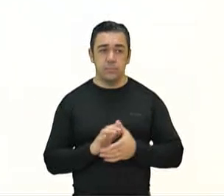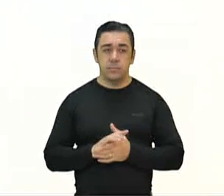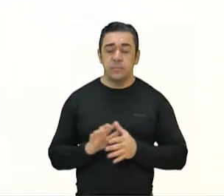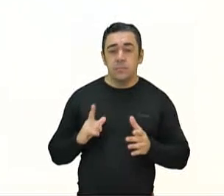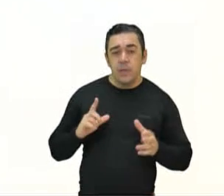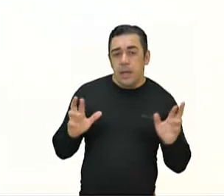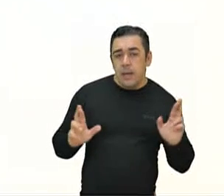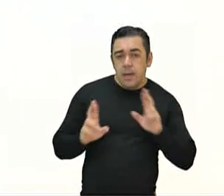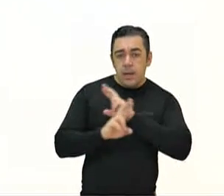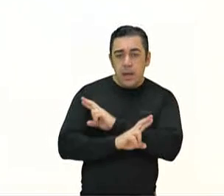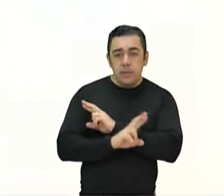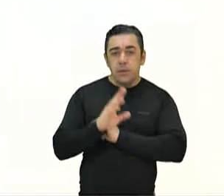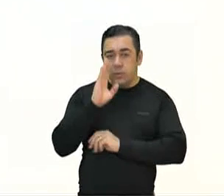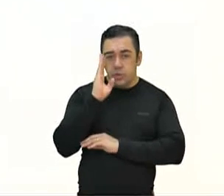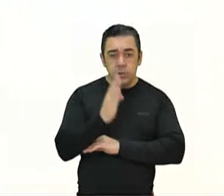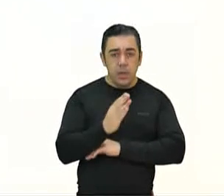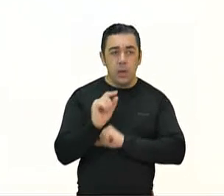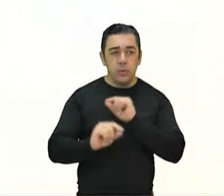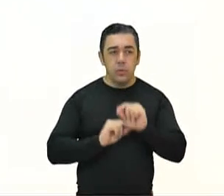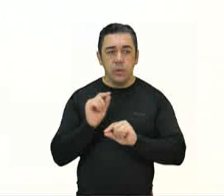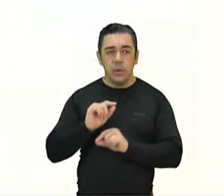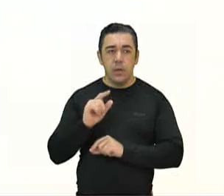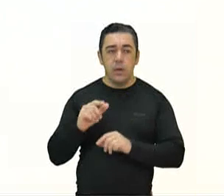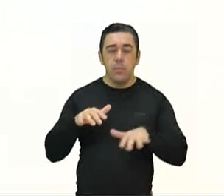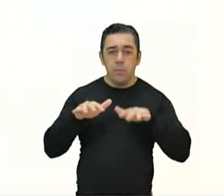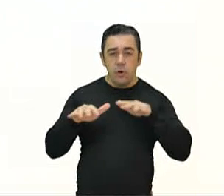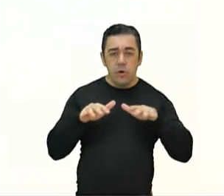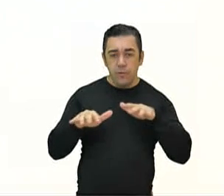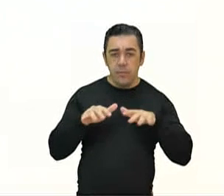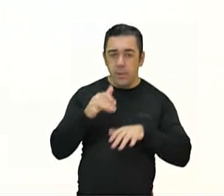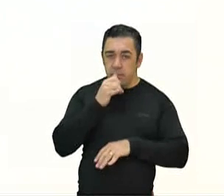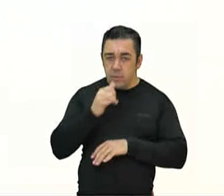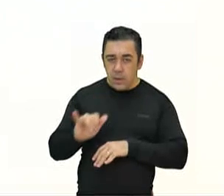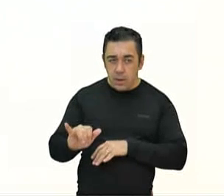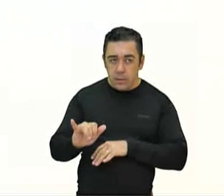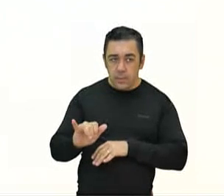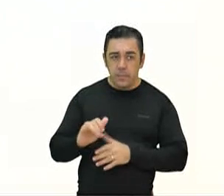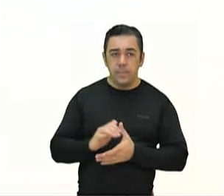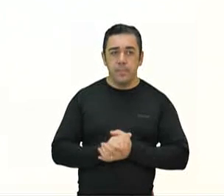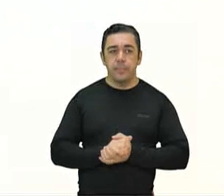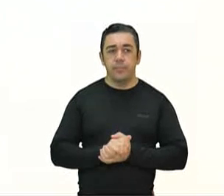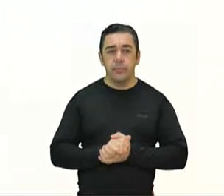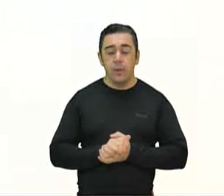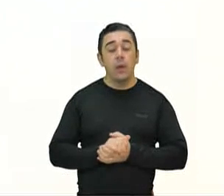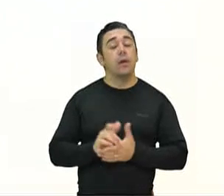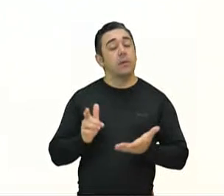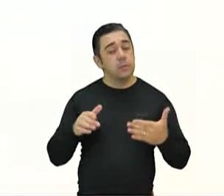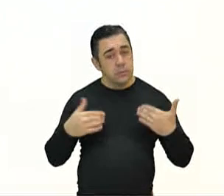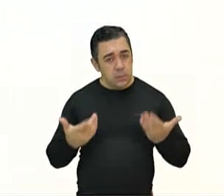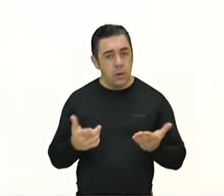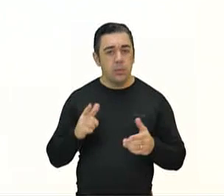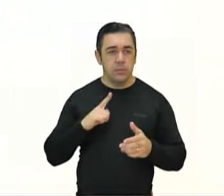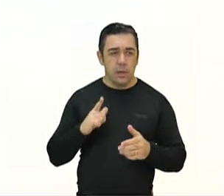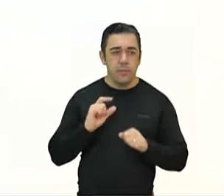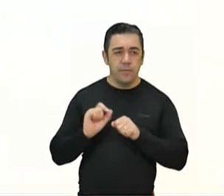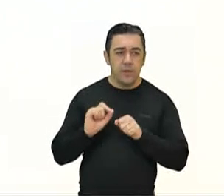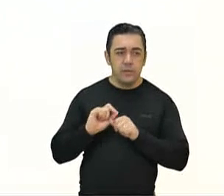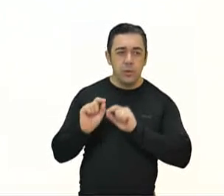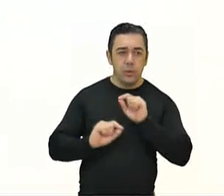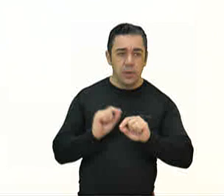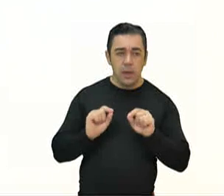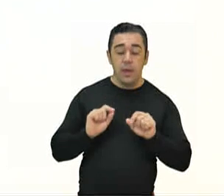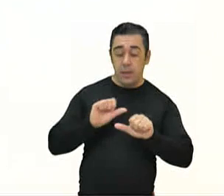está relacionada com a oposição ao movimento das cargas elétricas. Esses aparelhos têm por